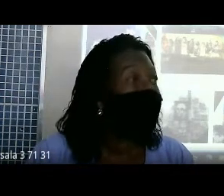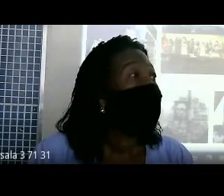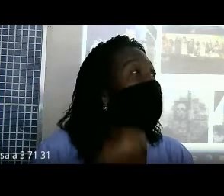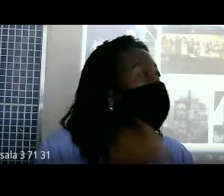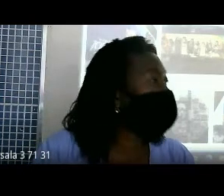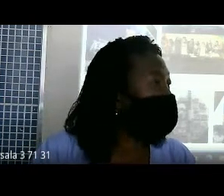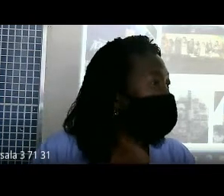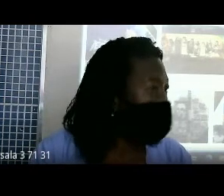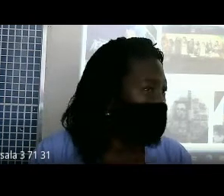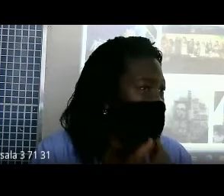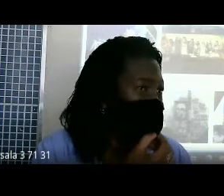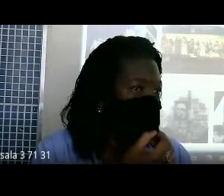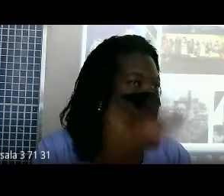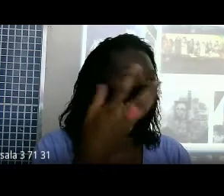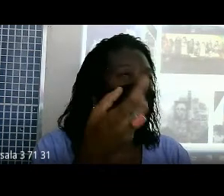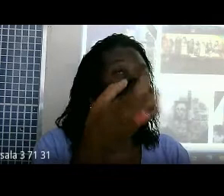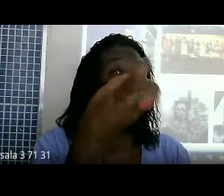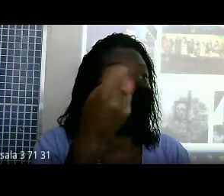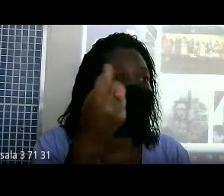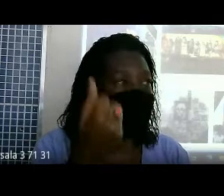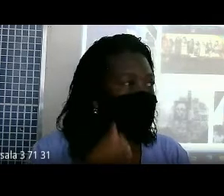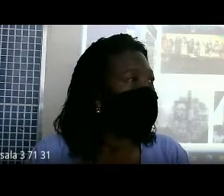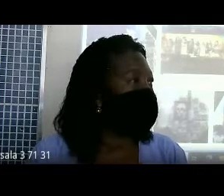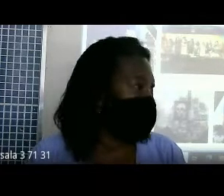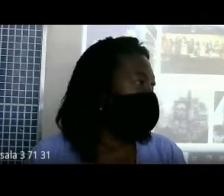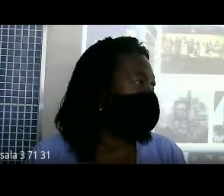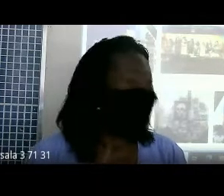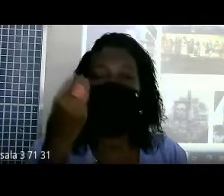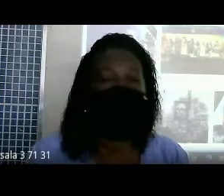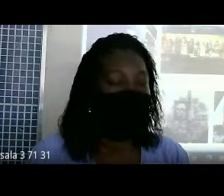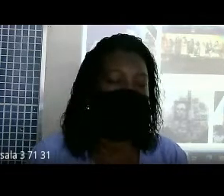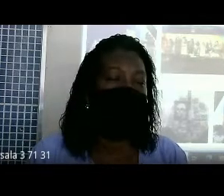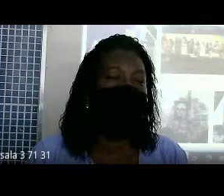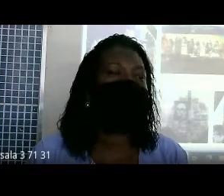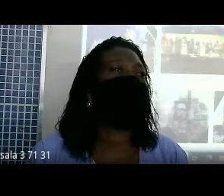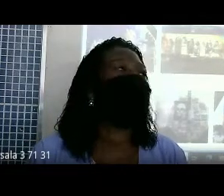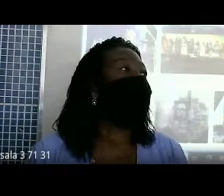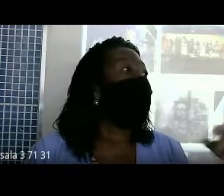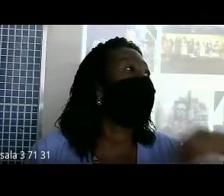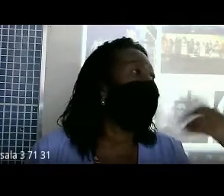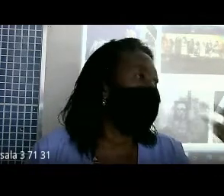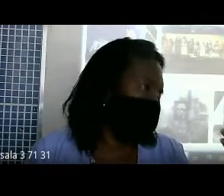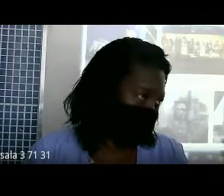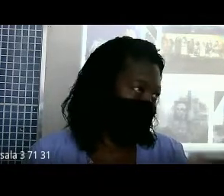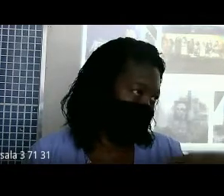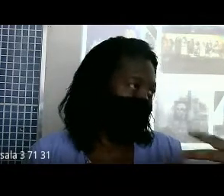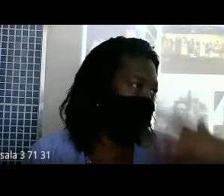é? A pintura também. Tipo de... O traço de desenho. Cada um tem um. Você pode até